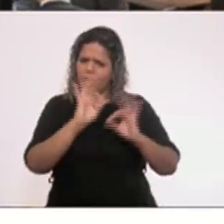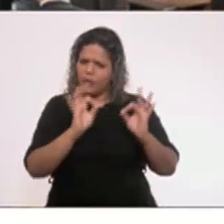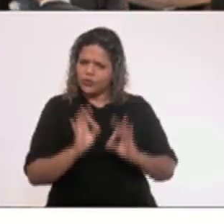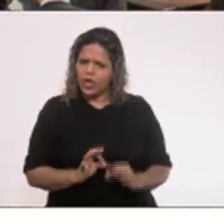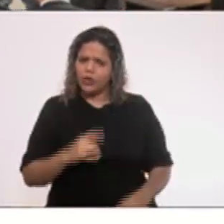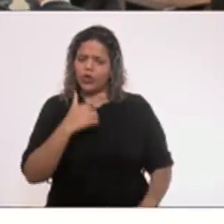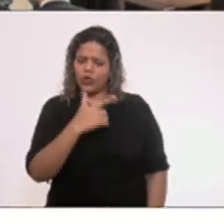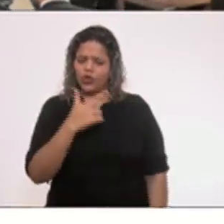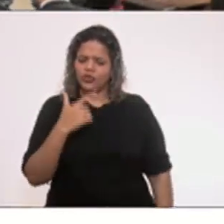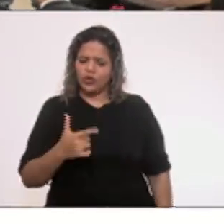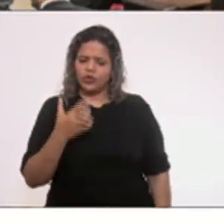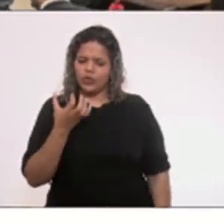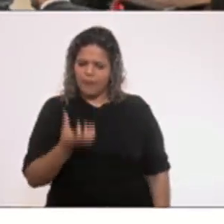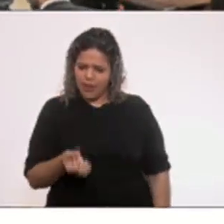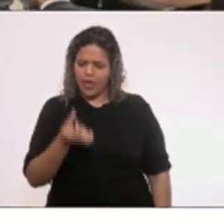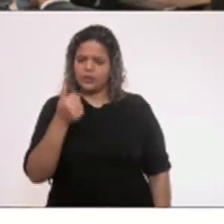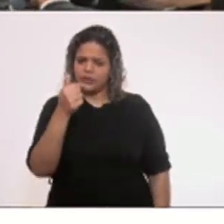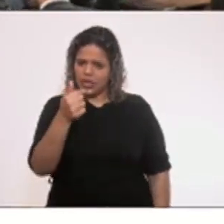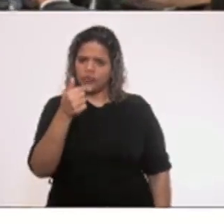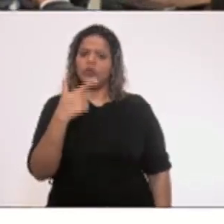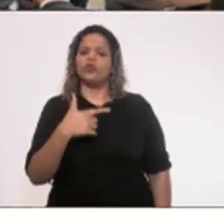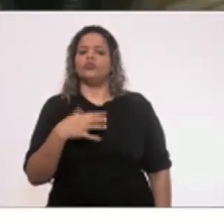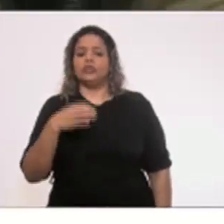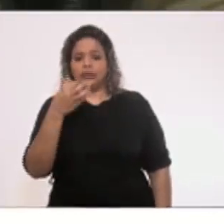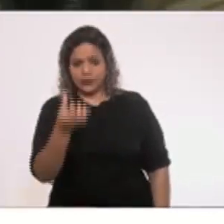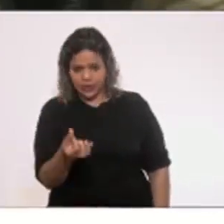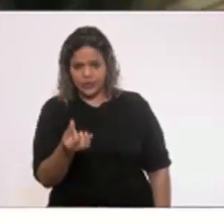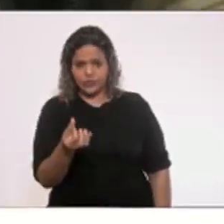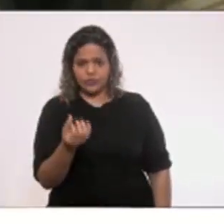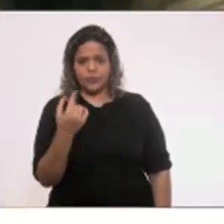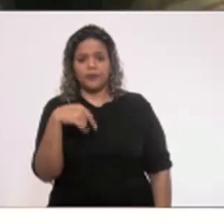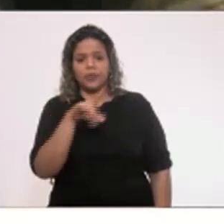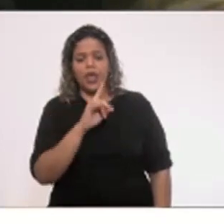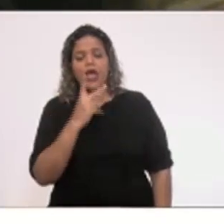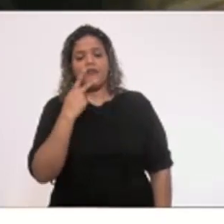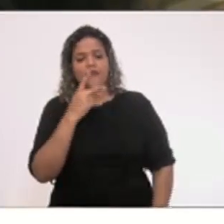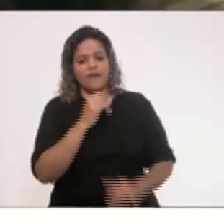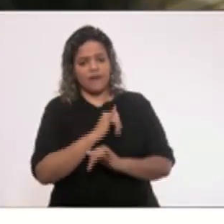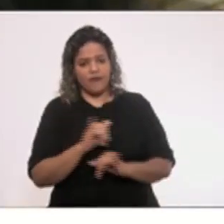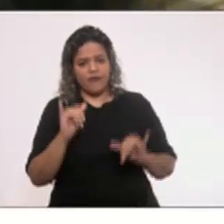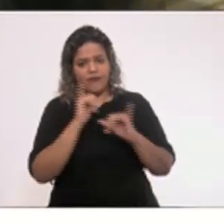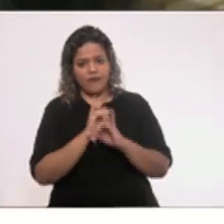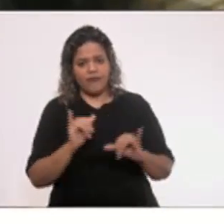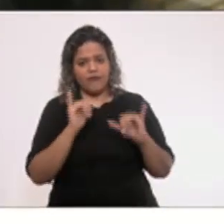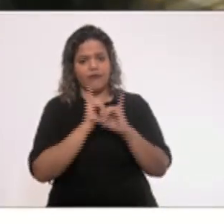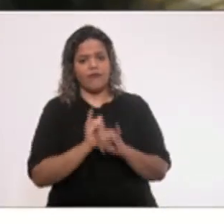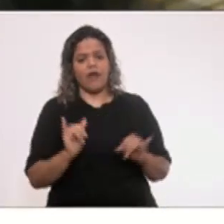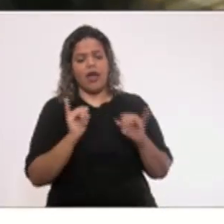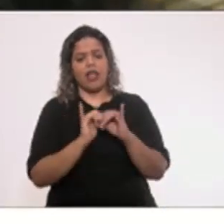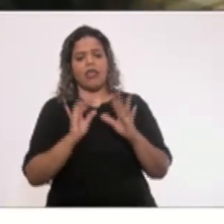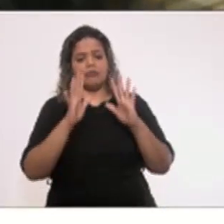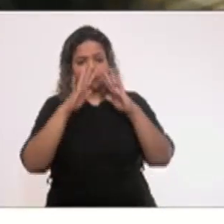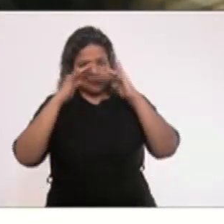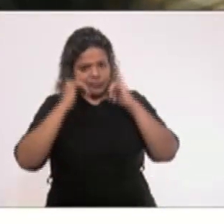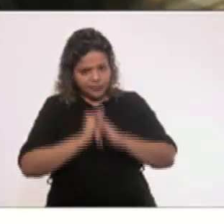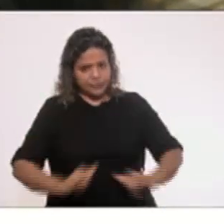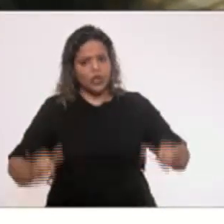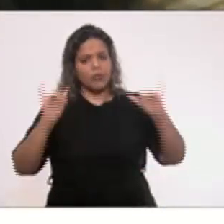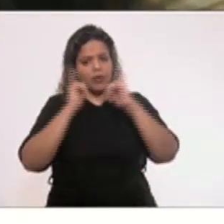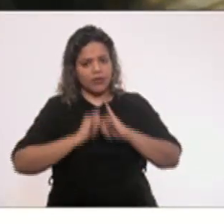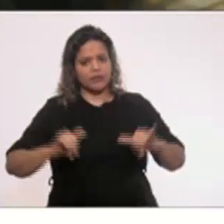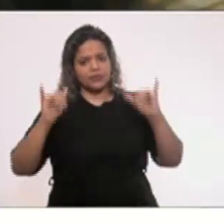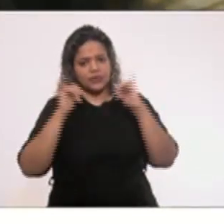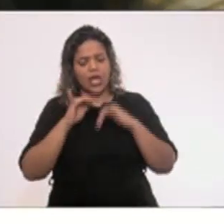projeto 2267 de 2016, que dispõe sobre a publicização